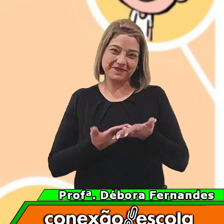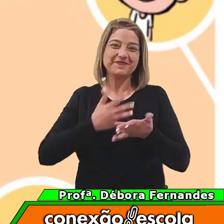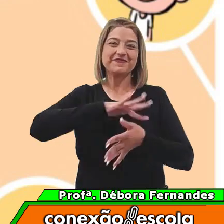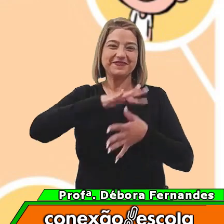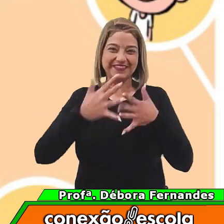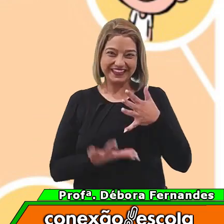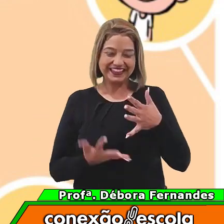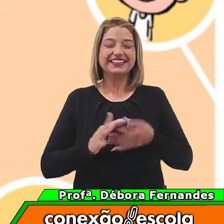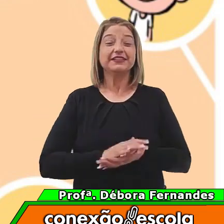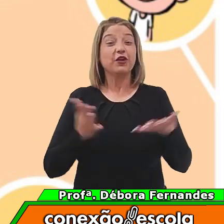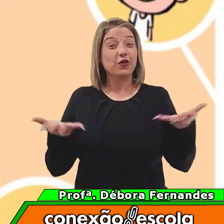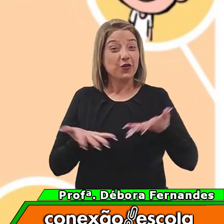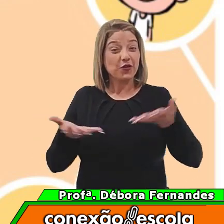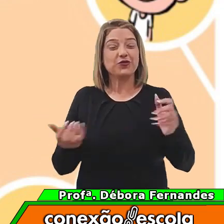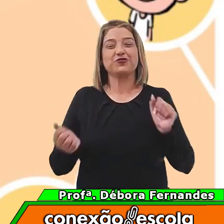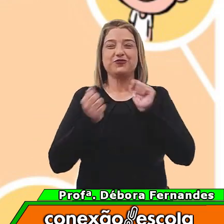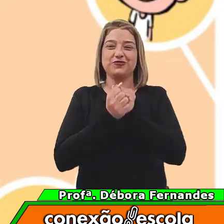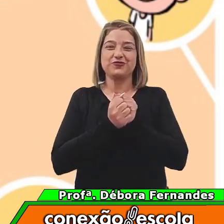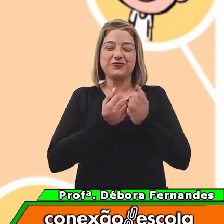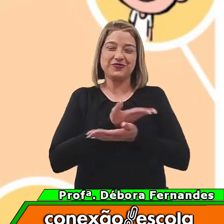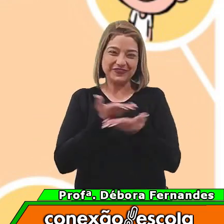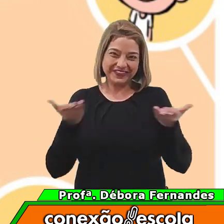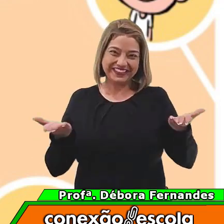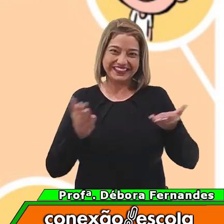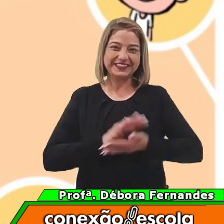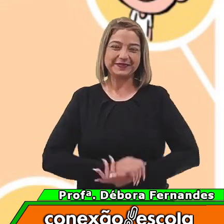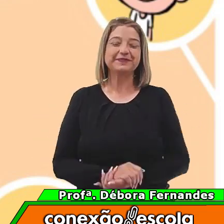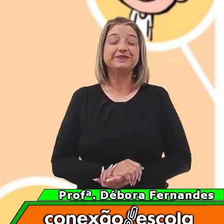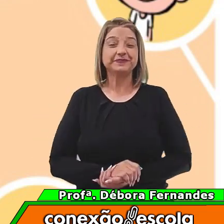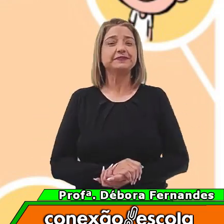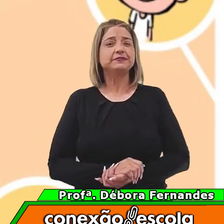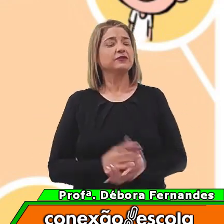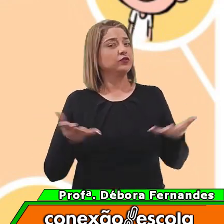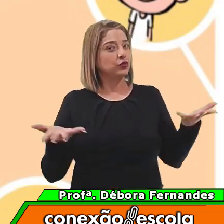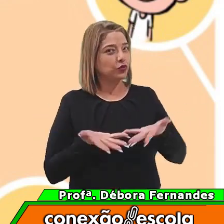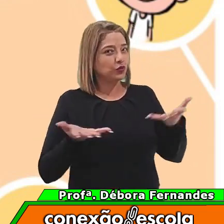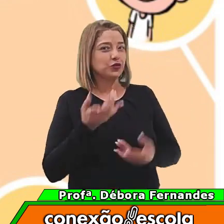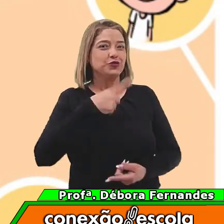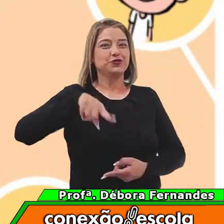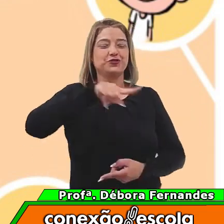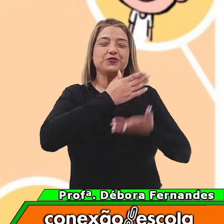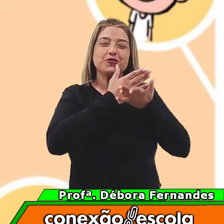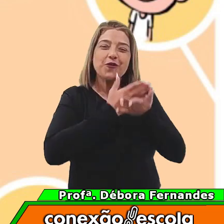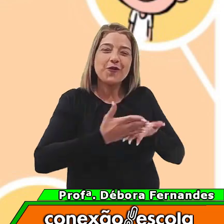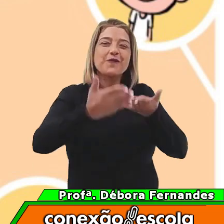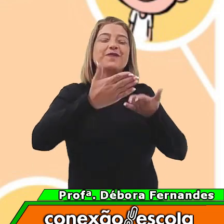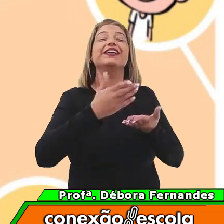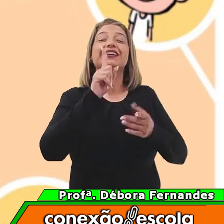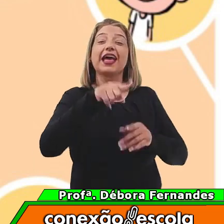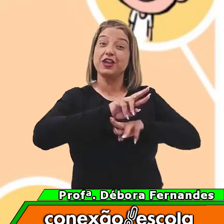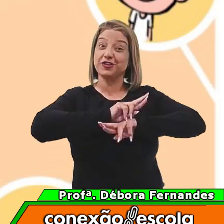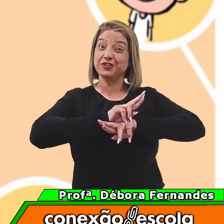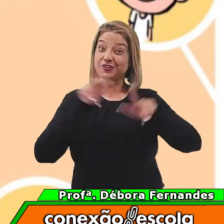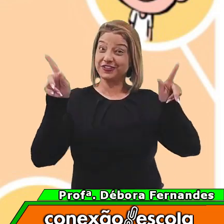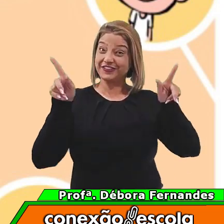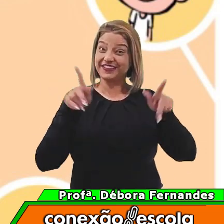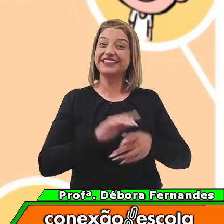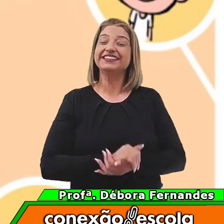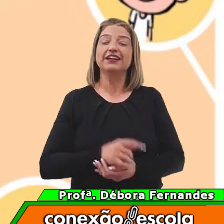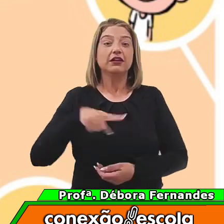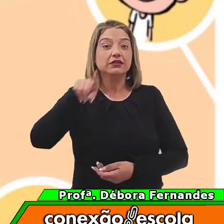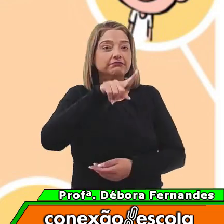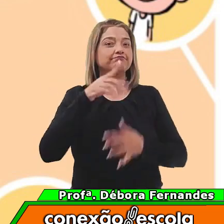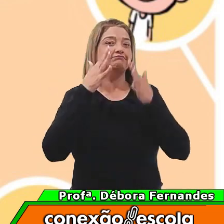intérprete e estará conosco hoje aqui no programa. Bom, hoje vamos começar o programa de um jeito diferente, ó.